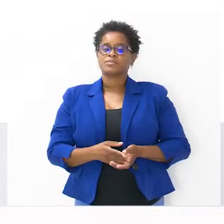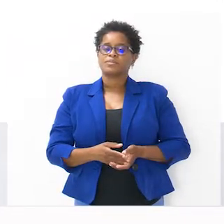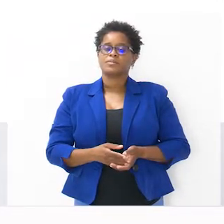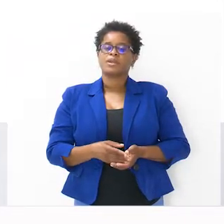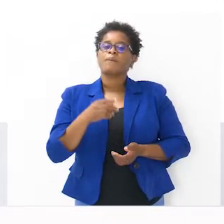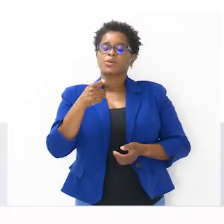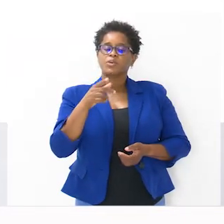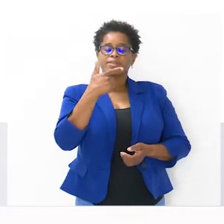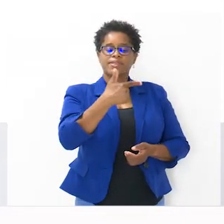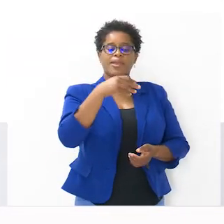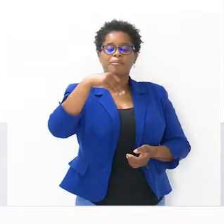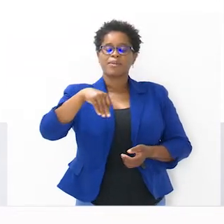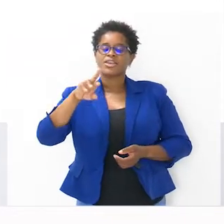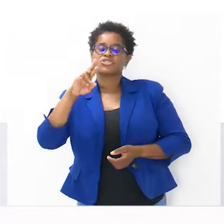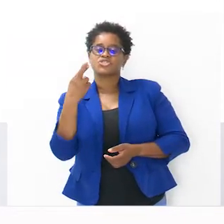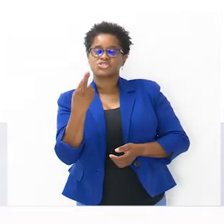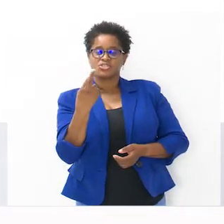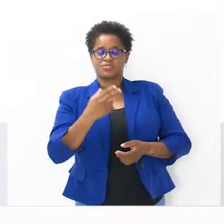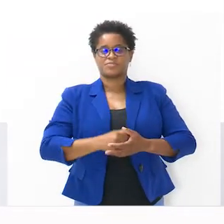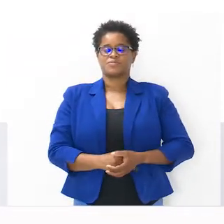bem, TPX.